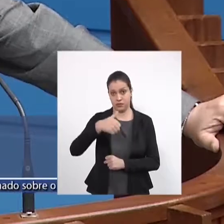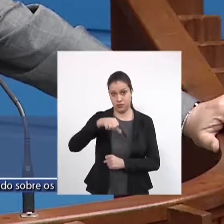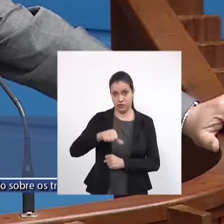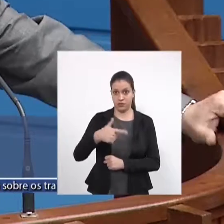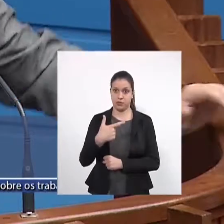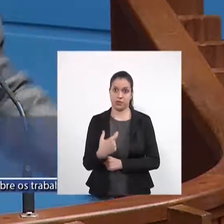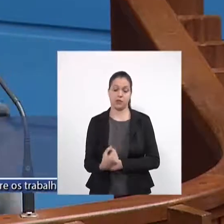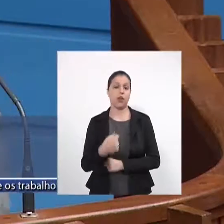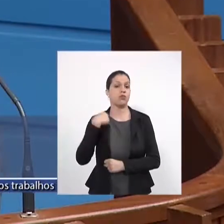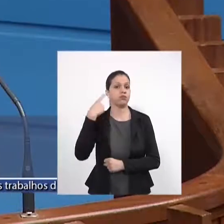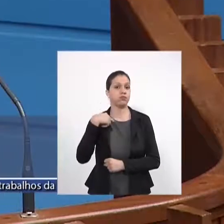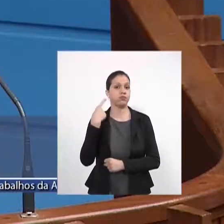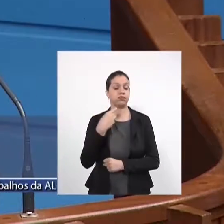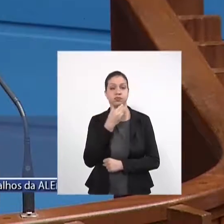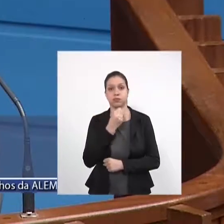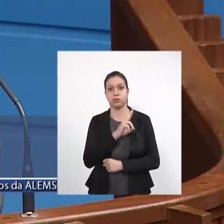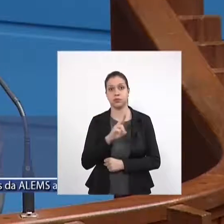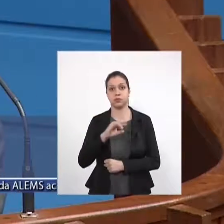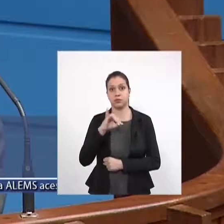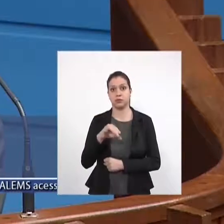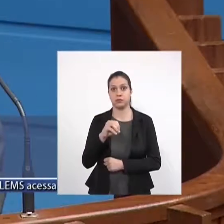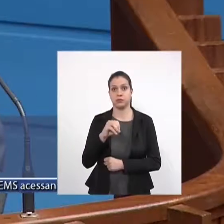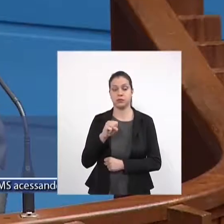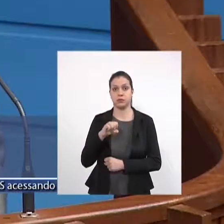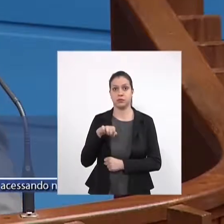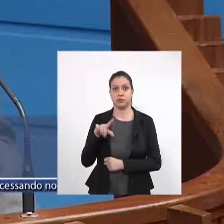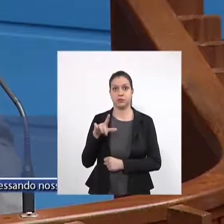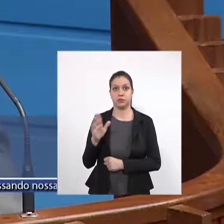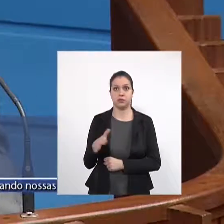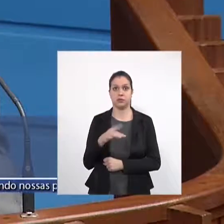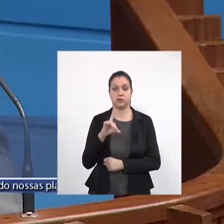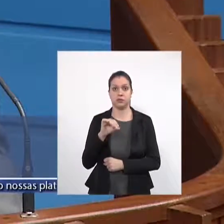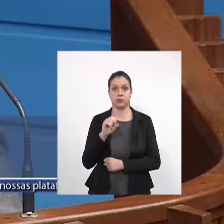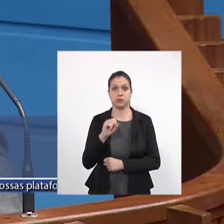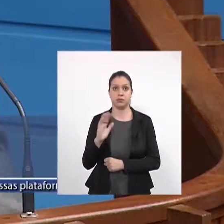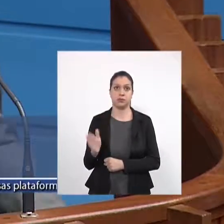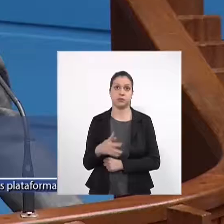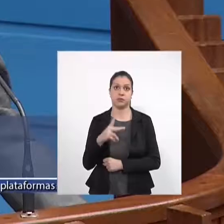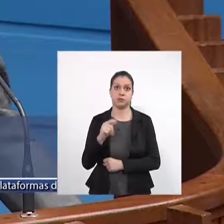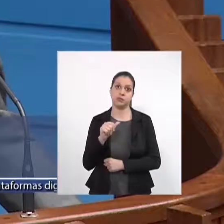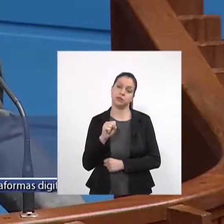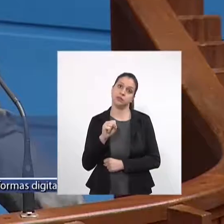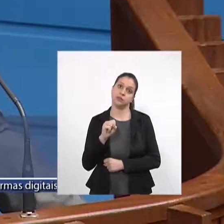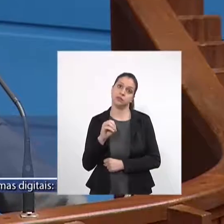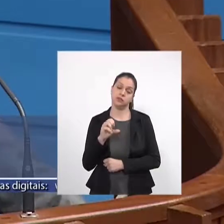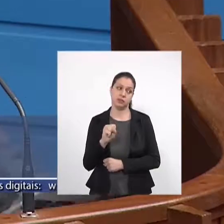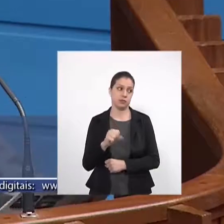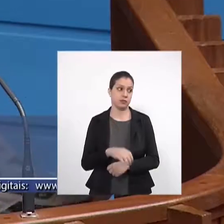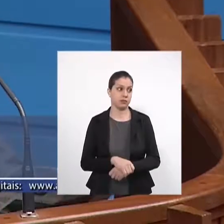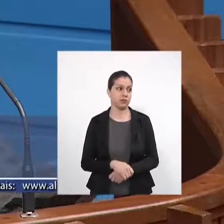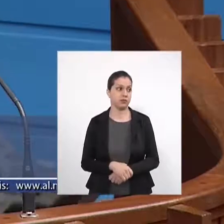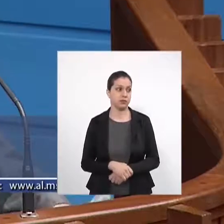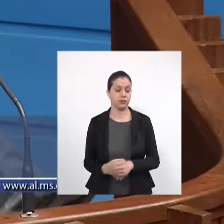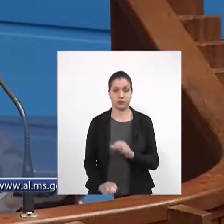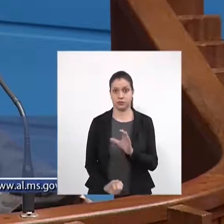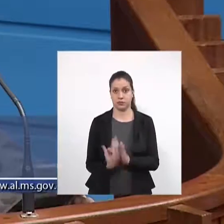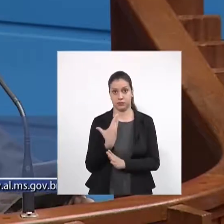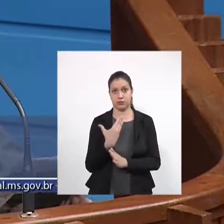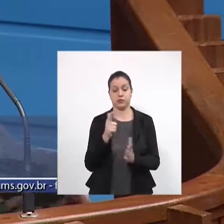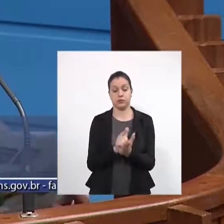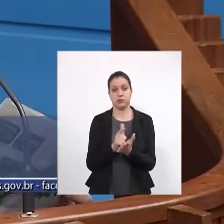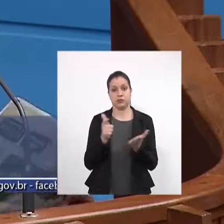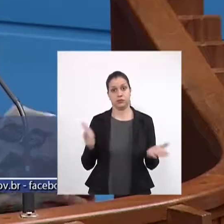o advogado José dos Passos Rangel Torres, fundador do jornal O